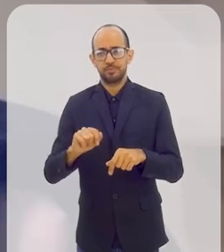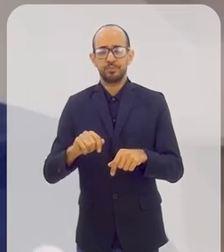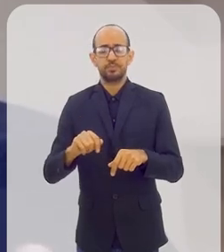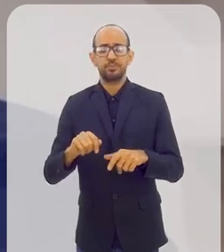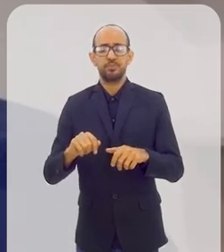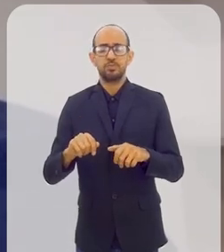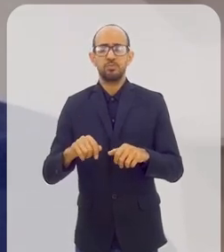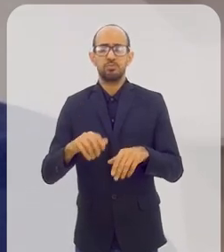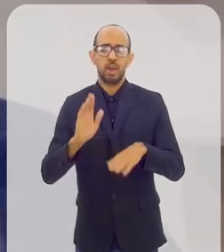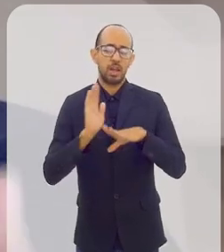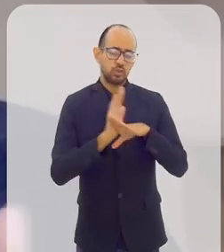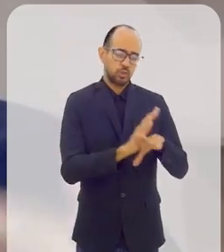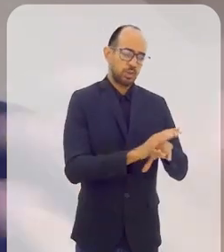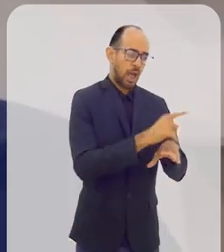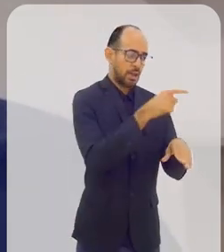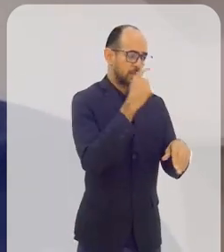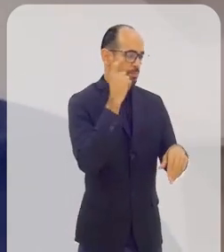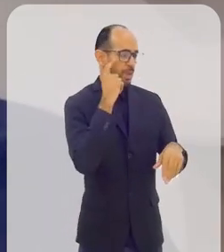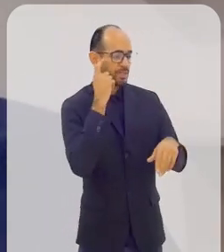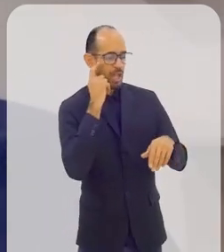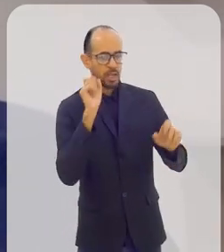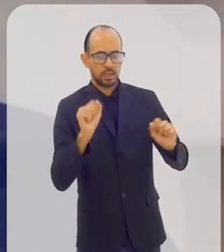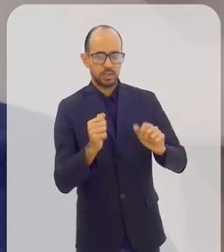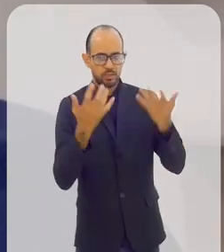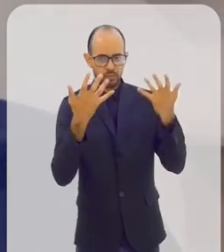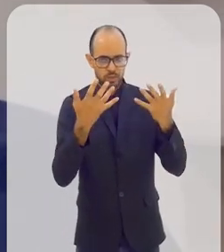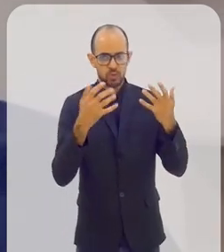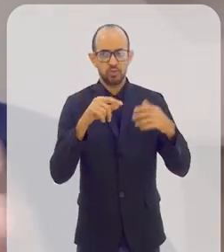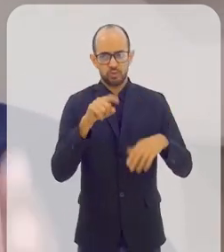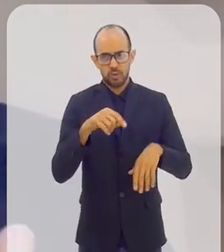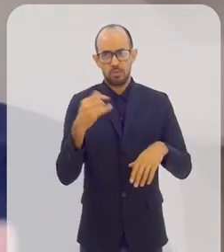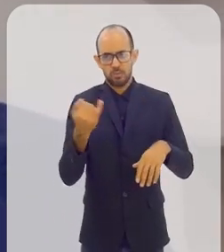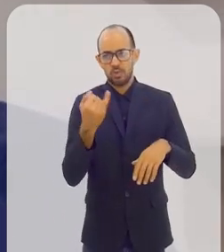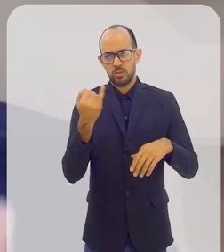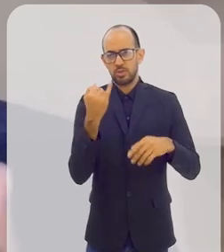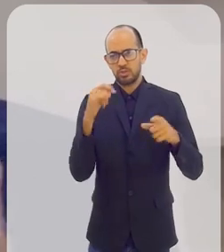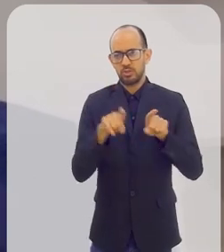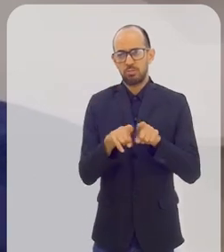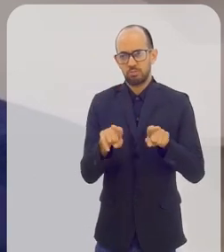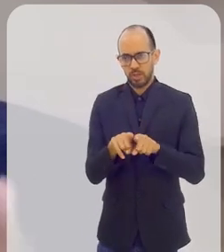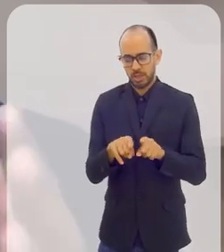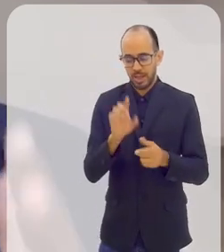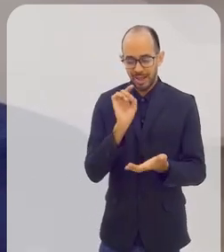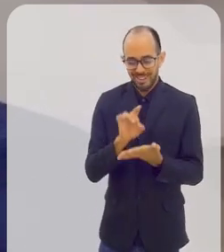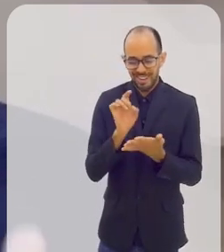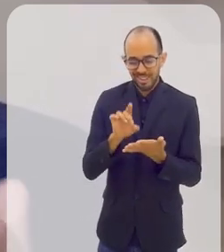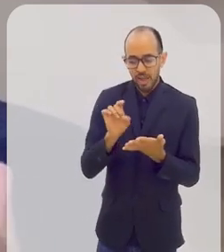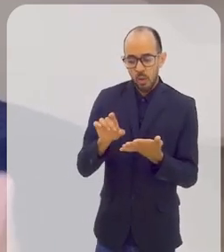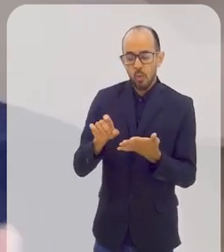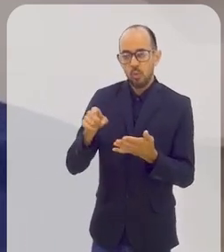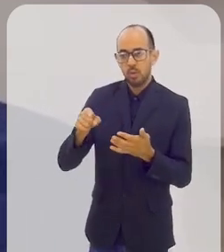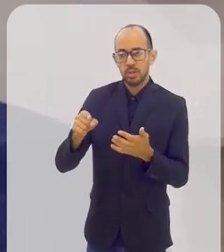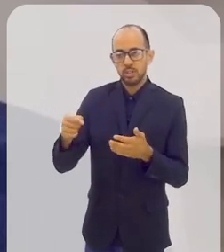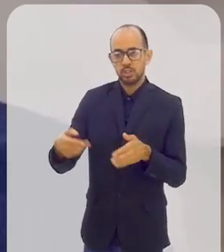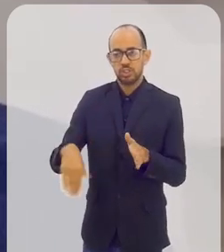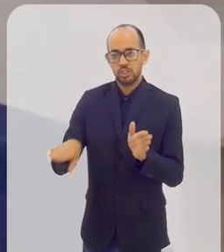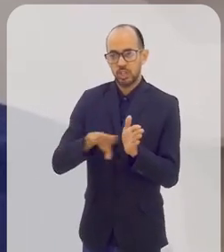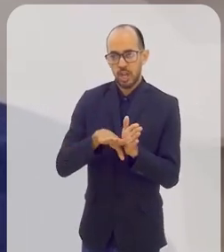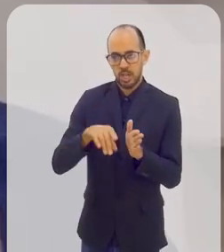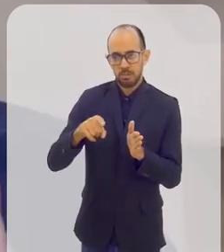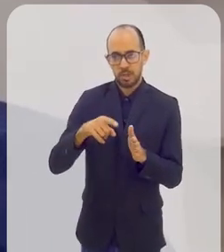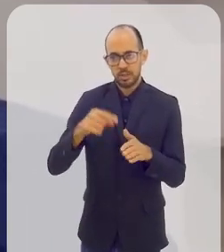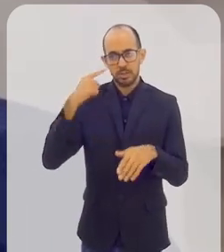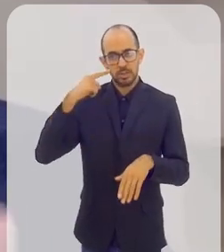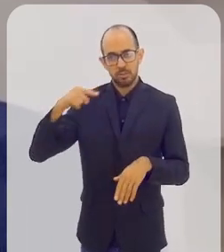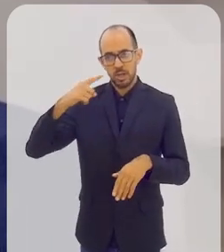não fazer os eventos, mas ajudá-los a pensar nos eventos, né? Sempre isso é muito importante. Cada pessoa que se chega para a Semana Lixo